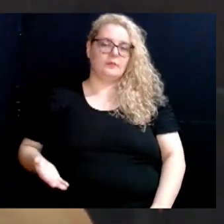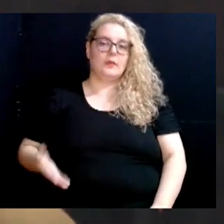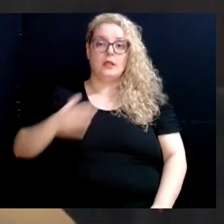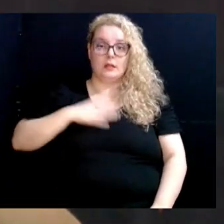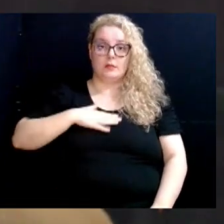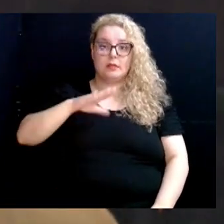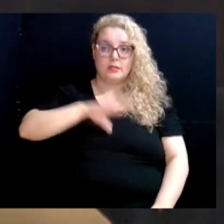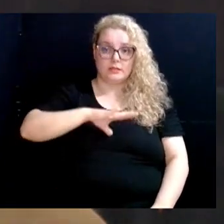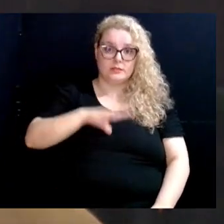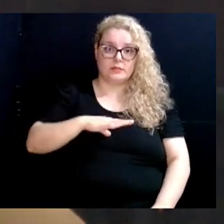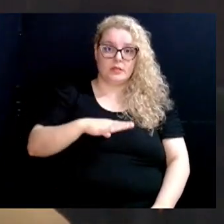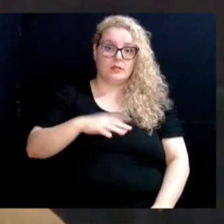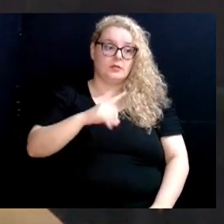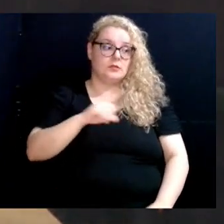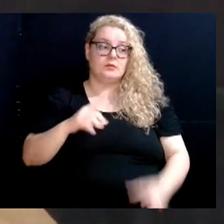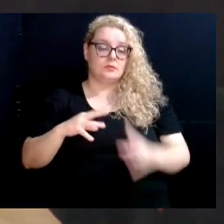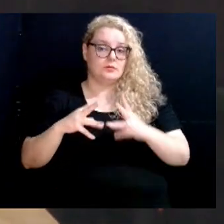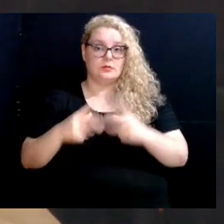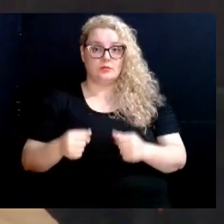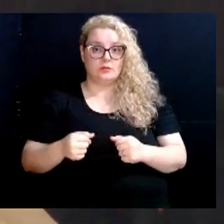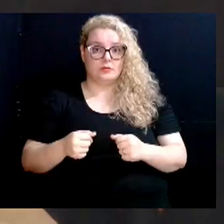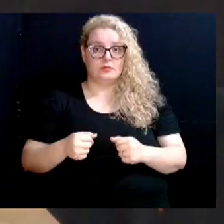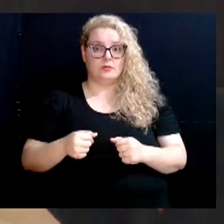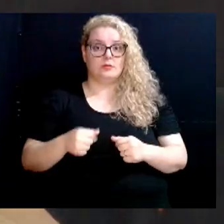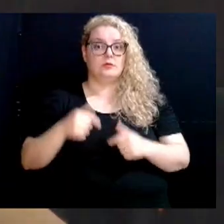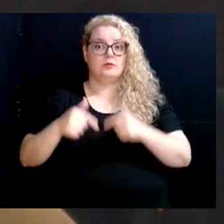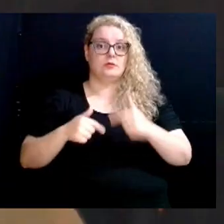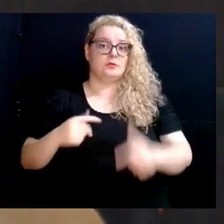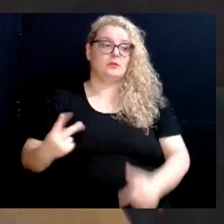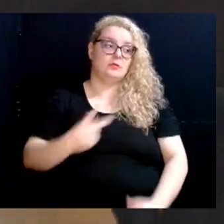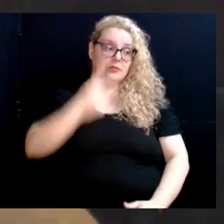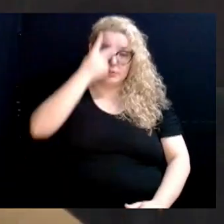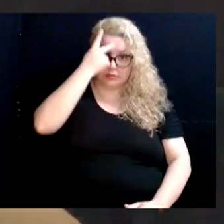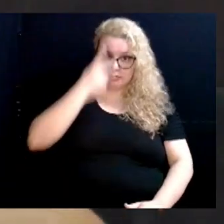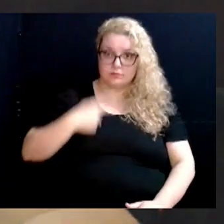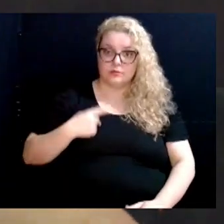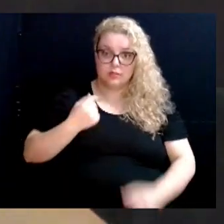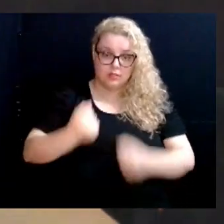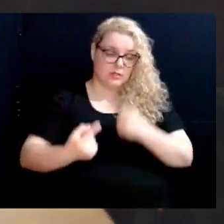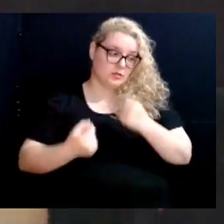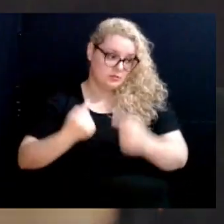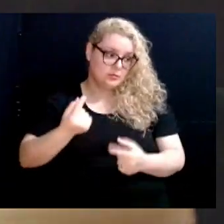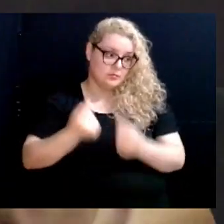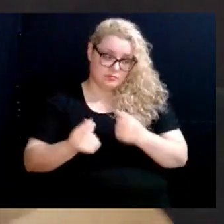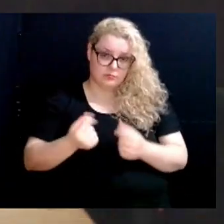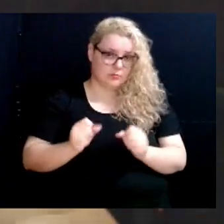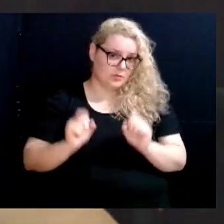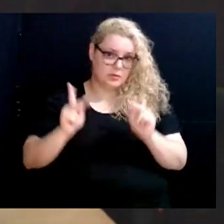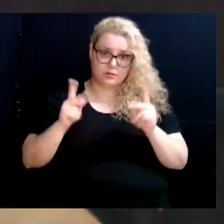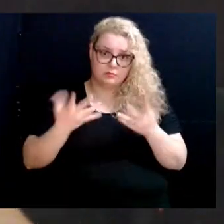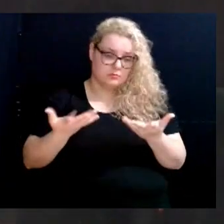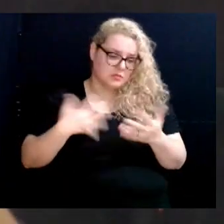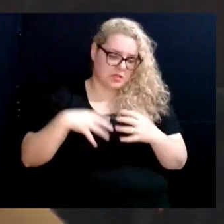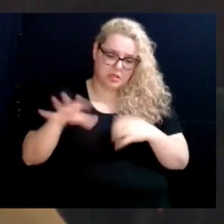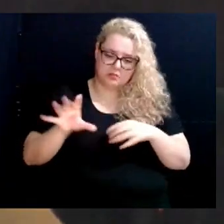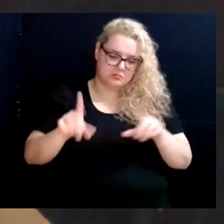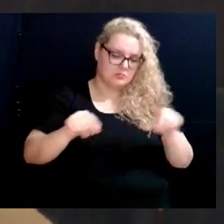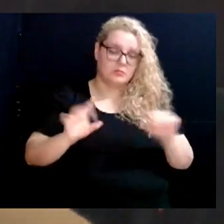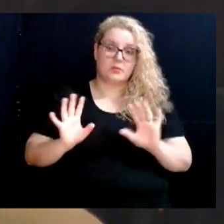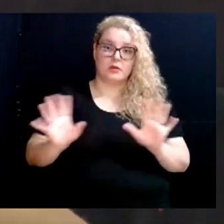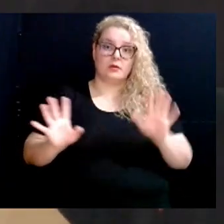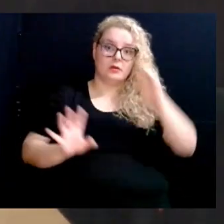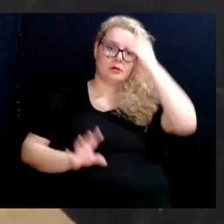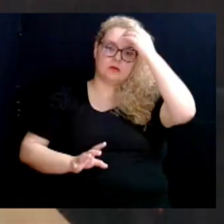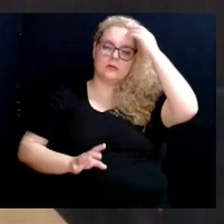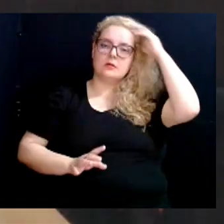não são todas que trabalham com valores delas. Algumas pelo dinheiro e tá tudo bem, são escolhas e tá tudo ótimo,